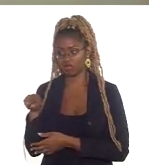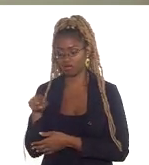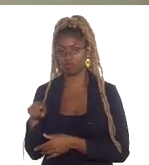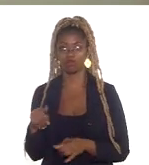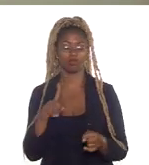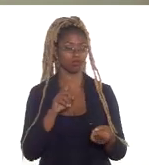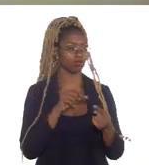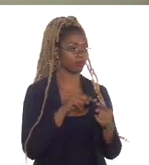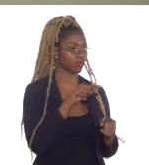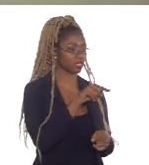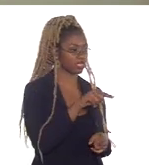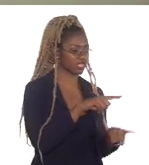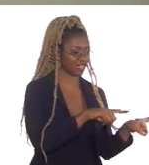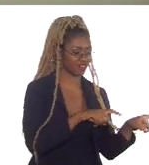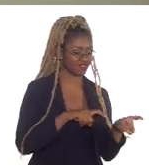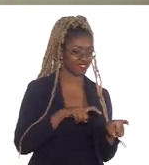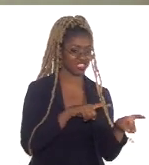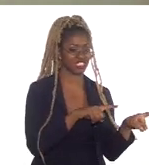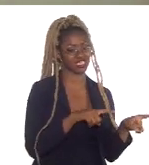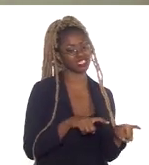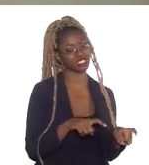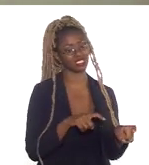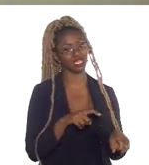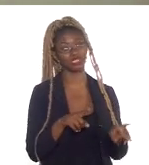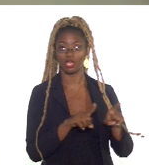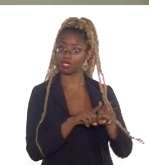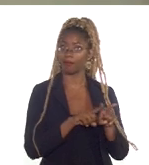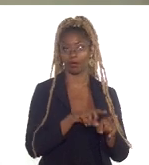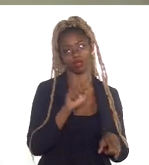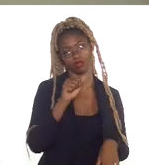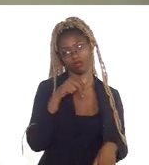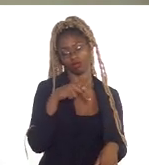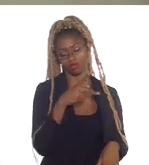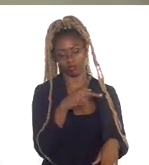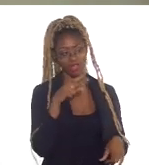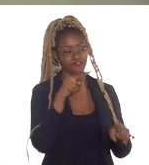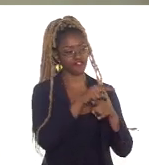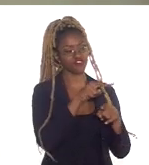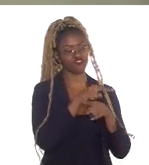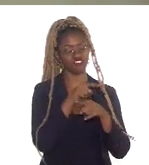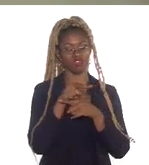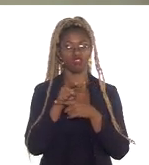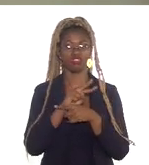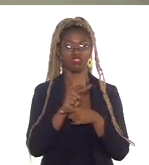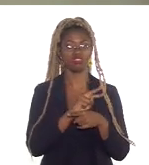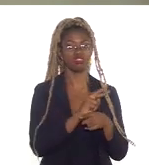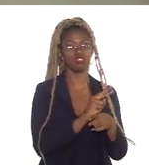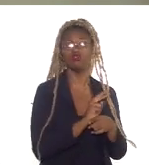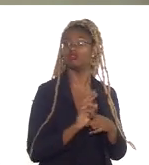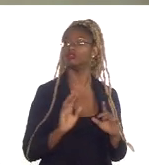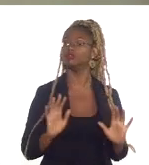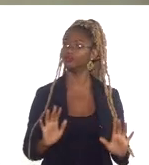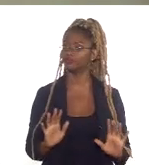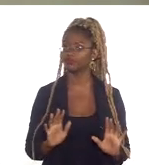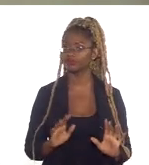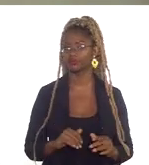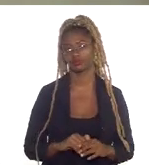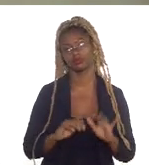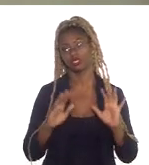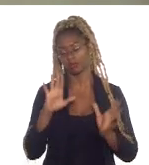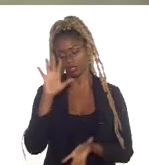Fazenda e à própria ANP fiscalizar. Mas o resumo